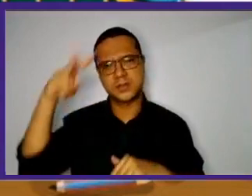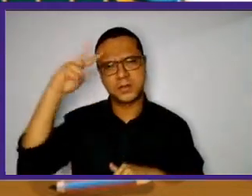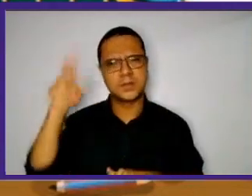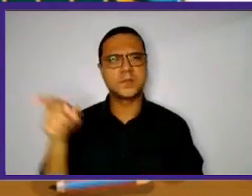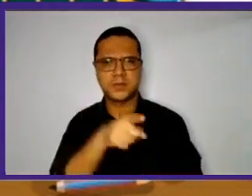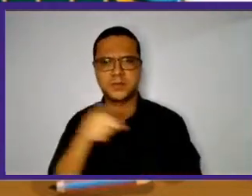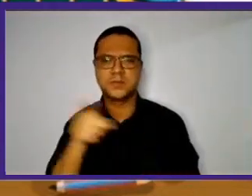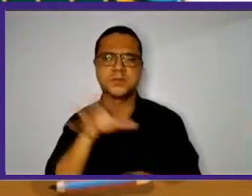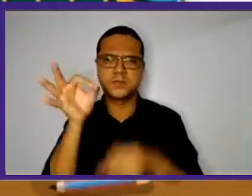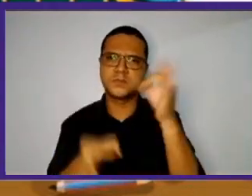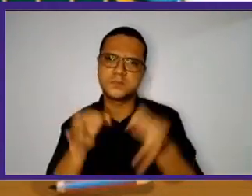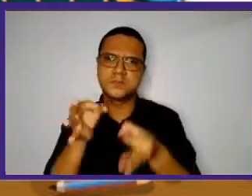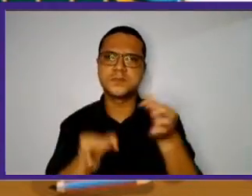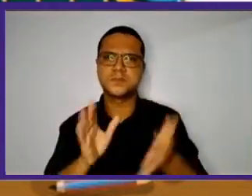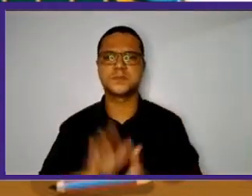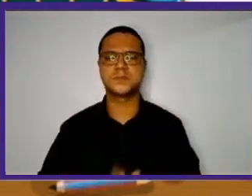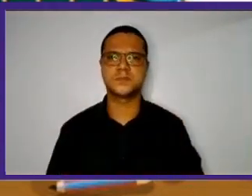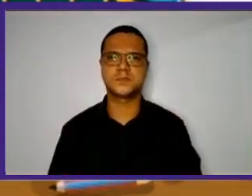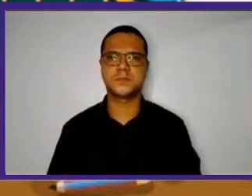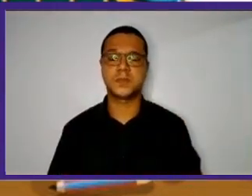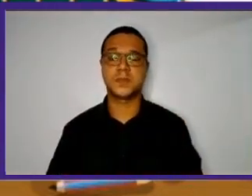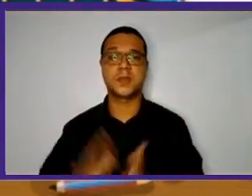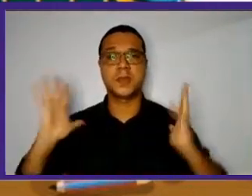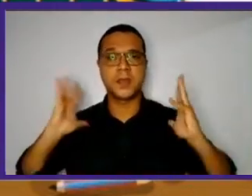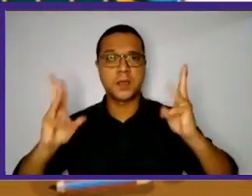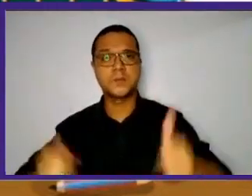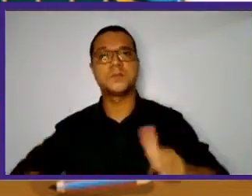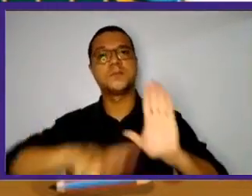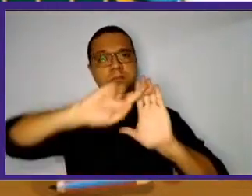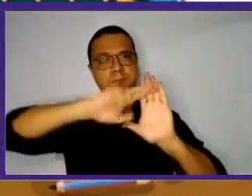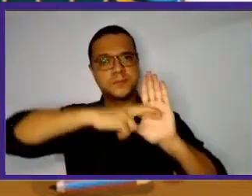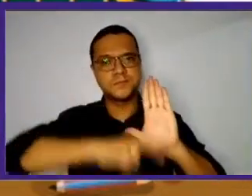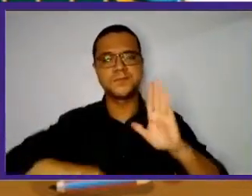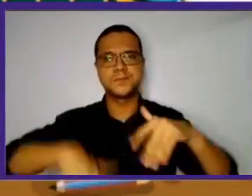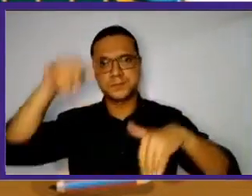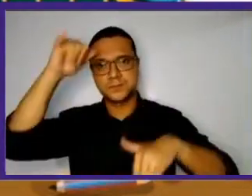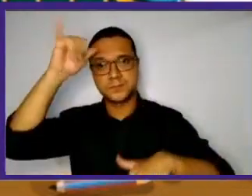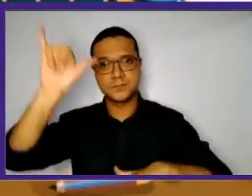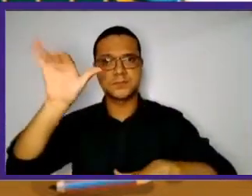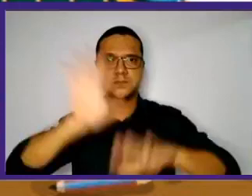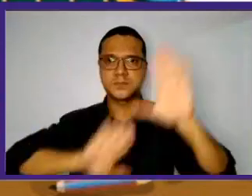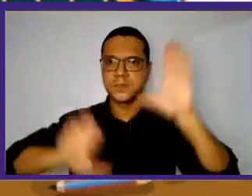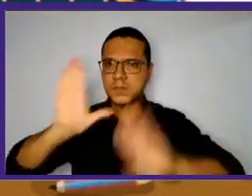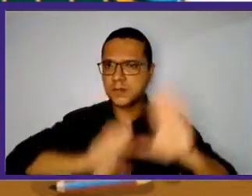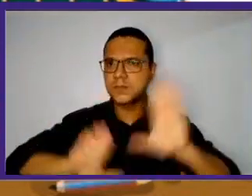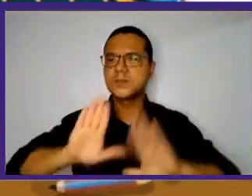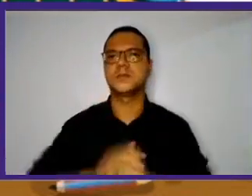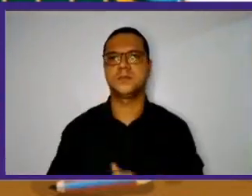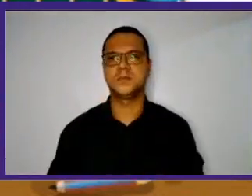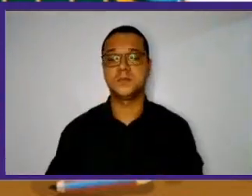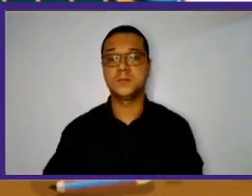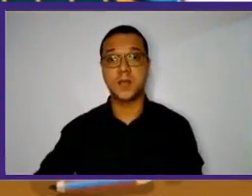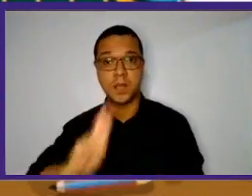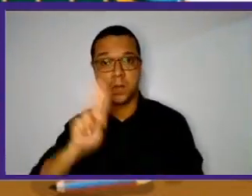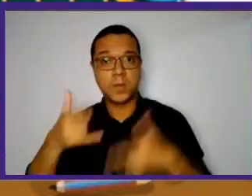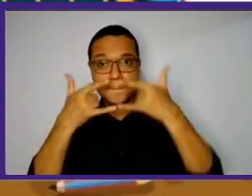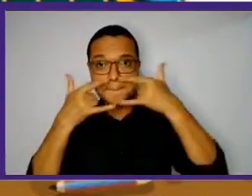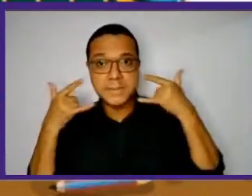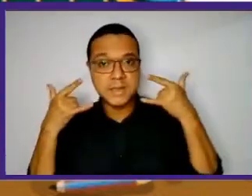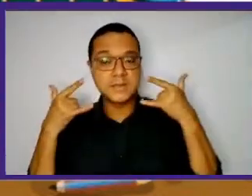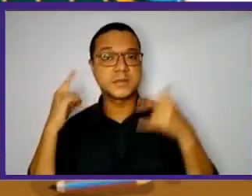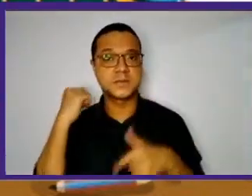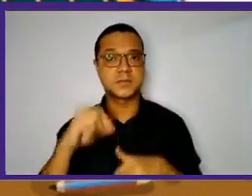vocês justamente todos os cuidados que devemos continuar tendo. uso de máscara ao sair de casa,